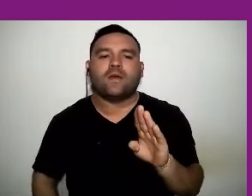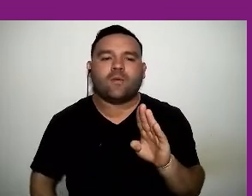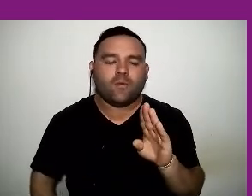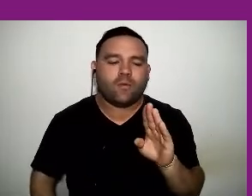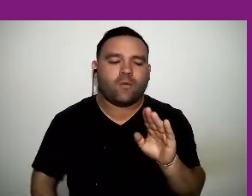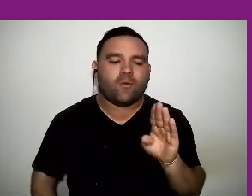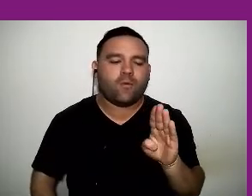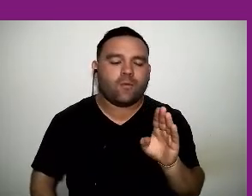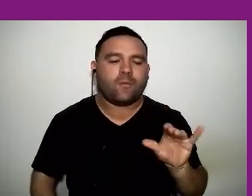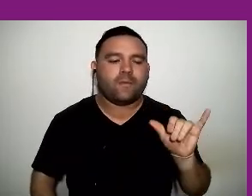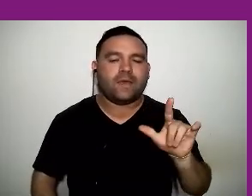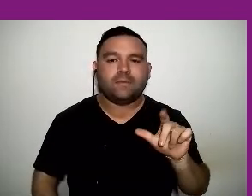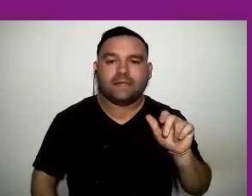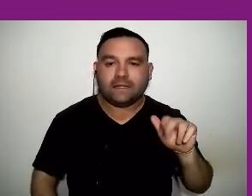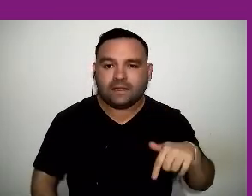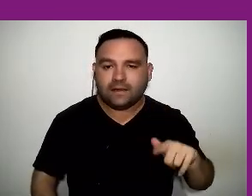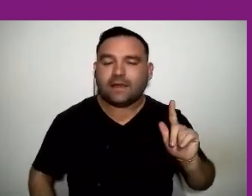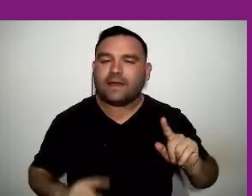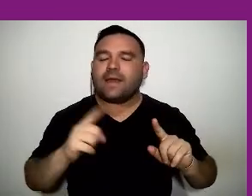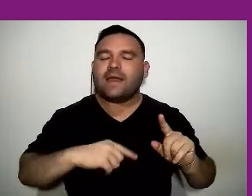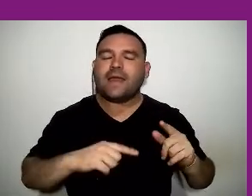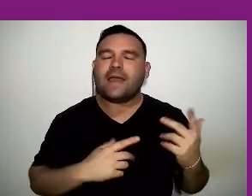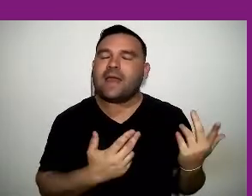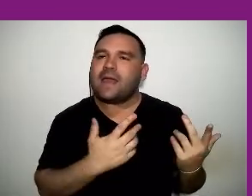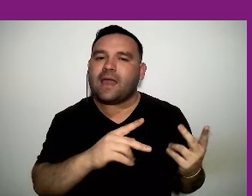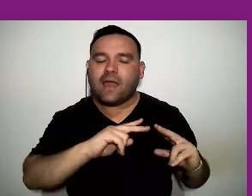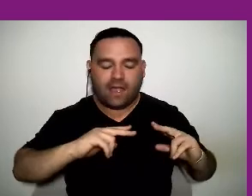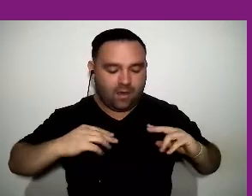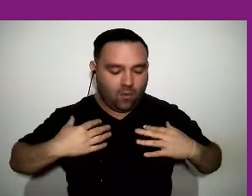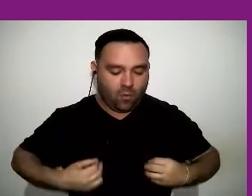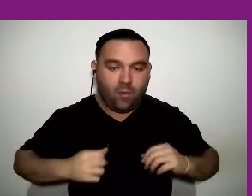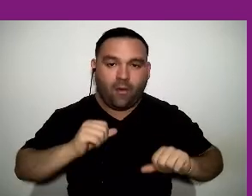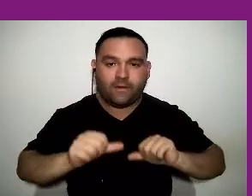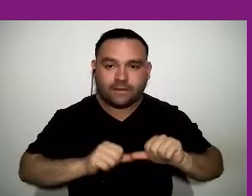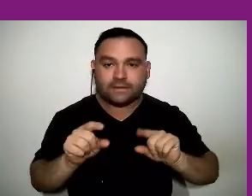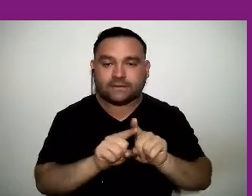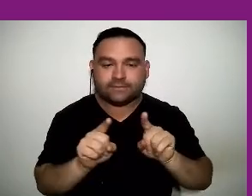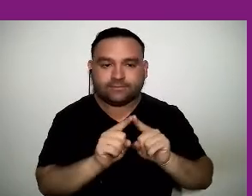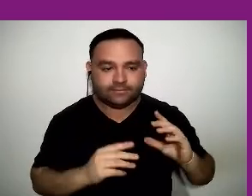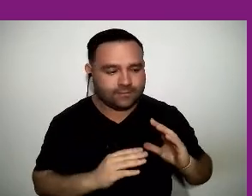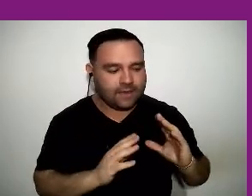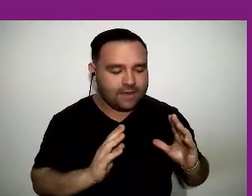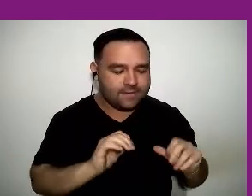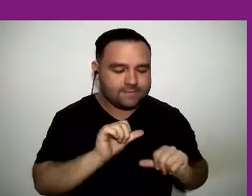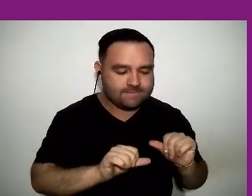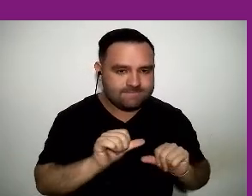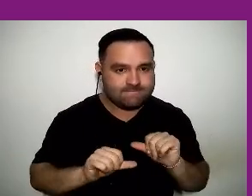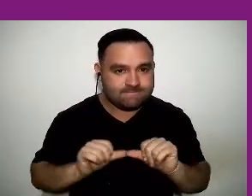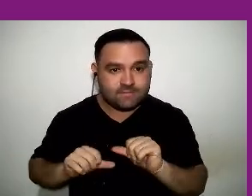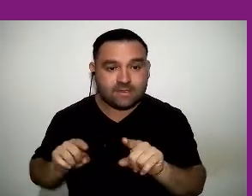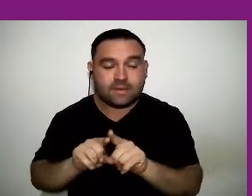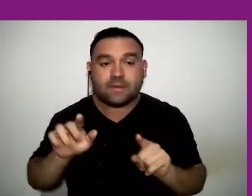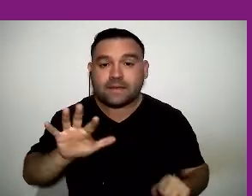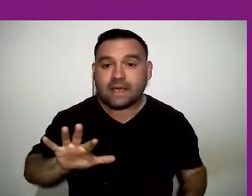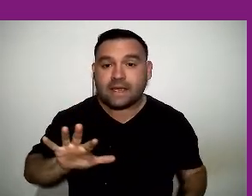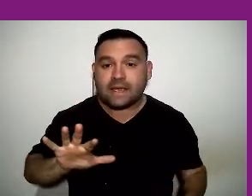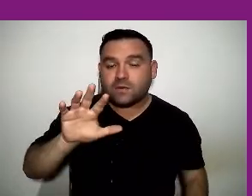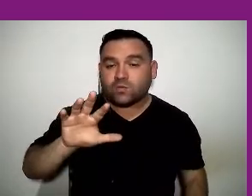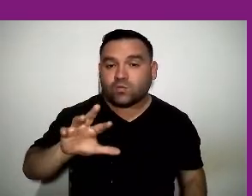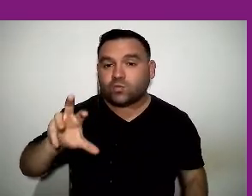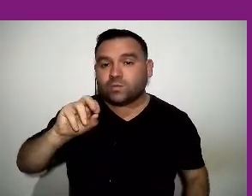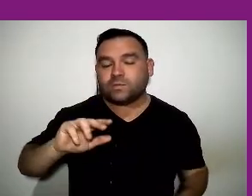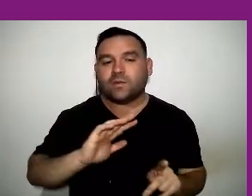lung, que é o pulmão mais preservado, mas também alterado nos ápices pulmonares, e essas áreas de